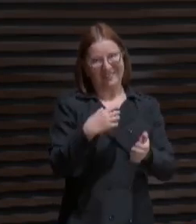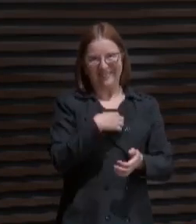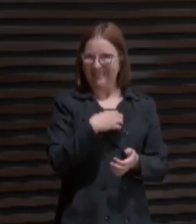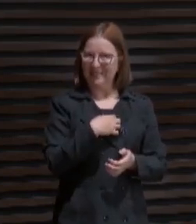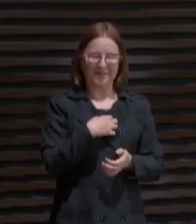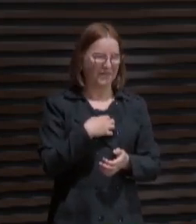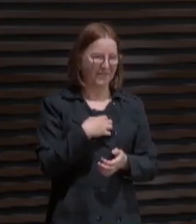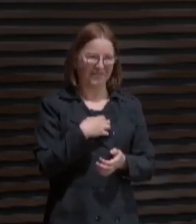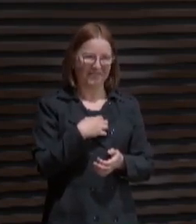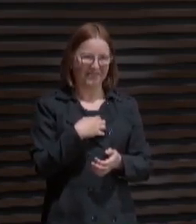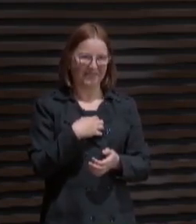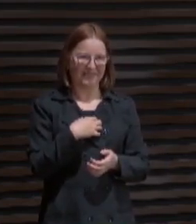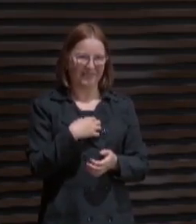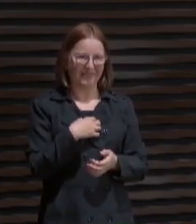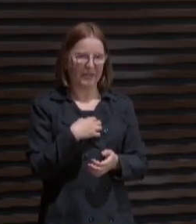sentimentos,